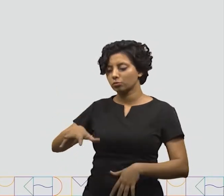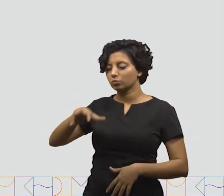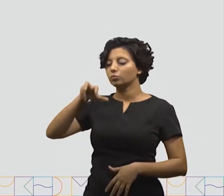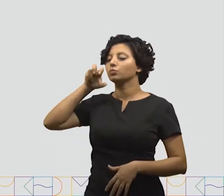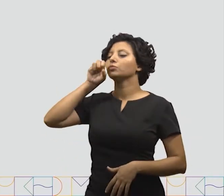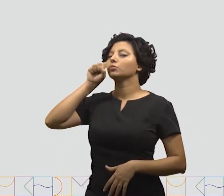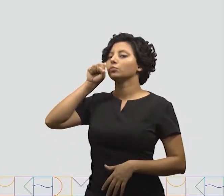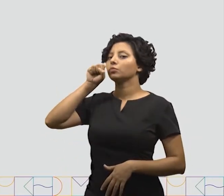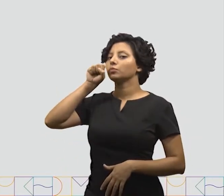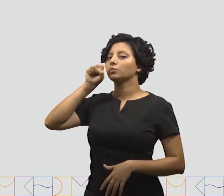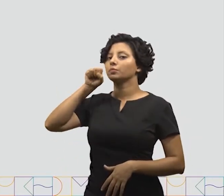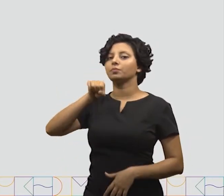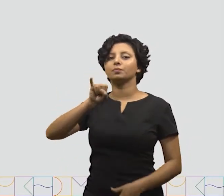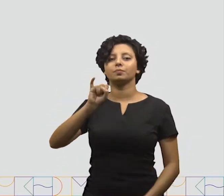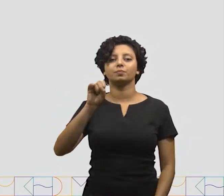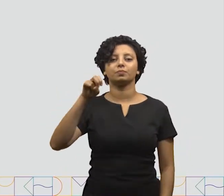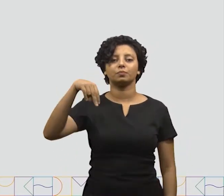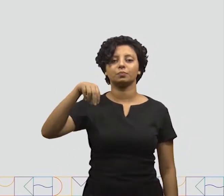chamado de